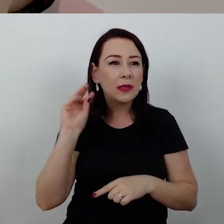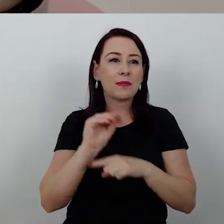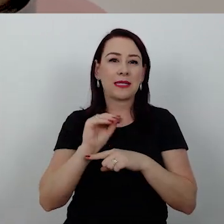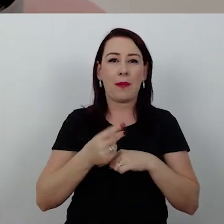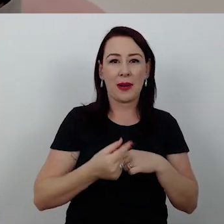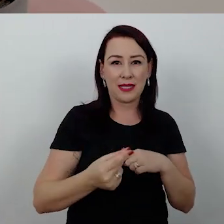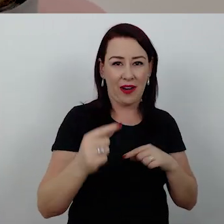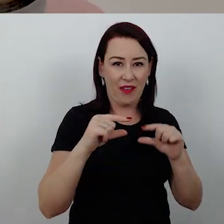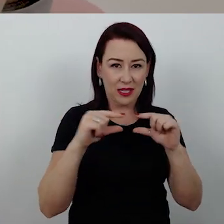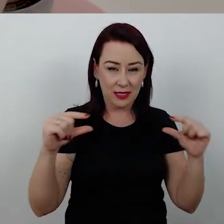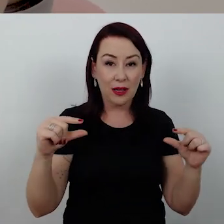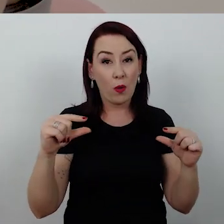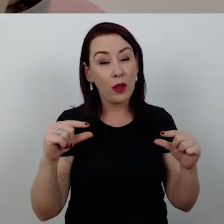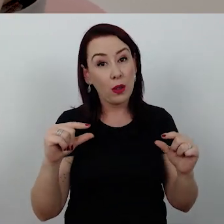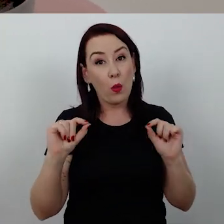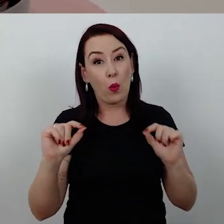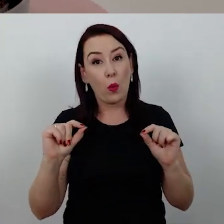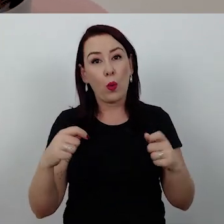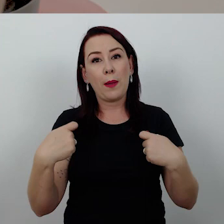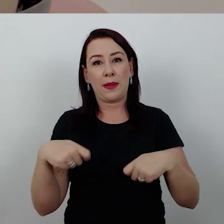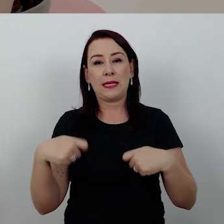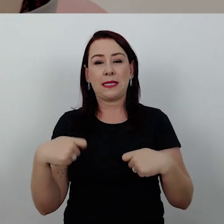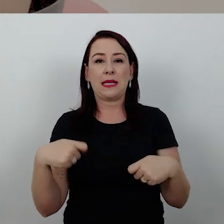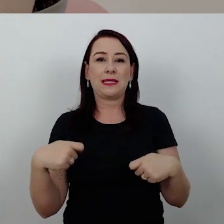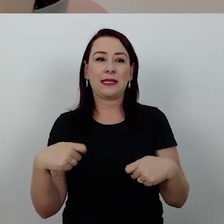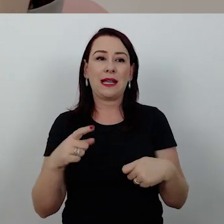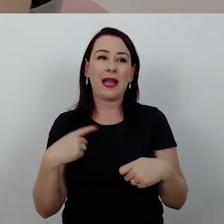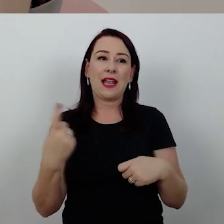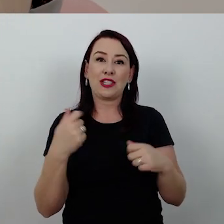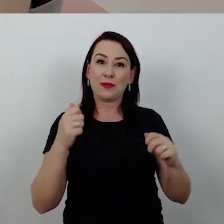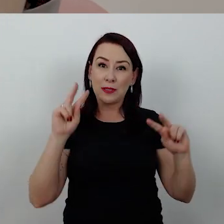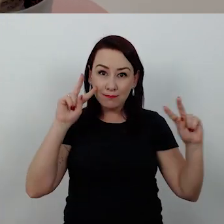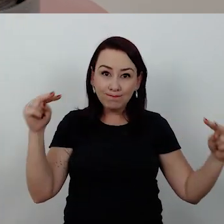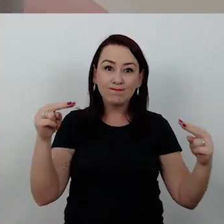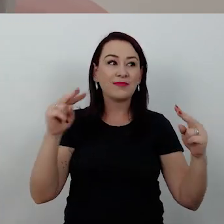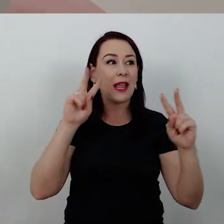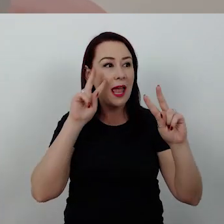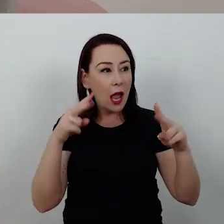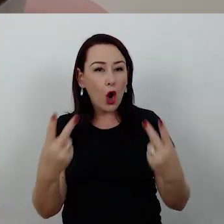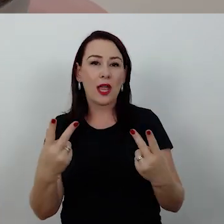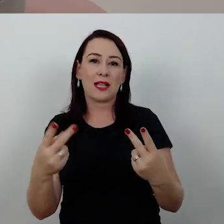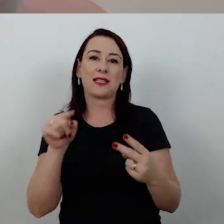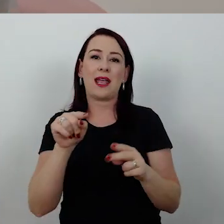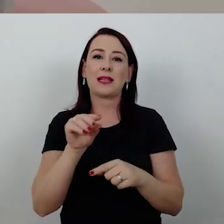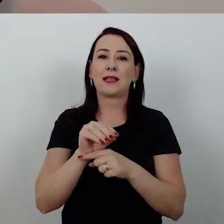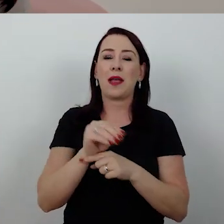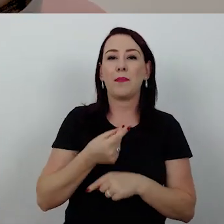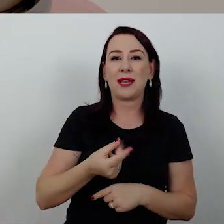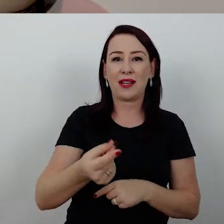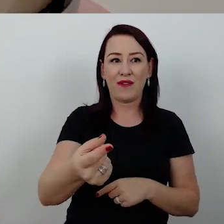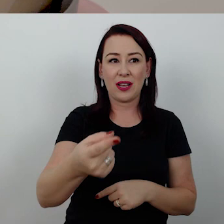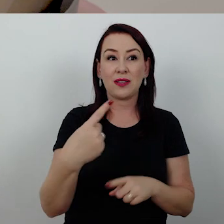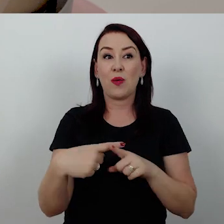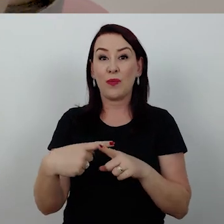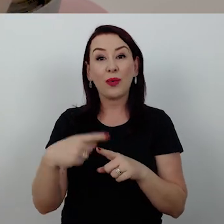num trabalho de preservação. E aí a gente entende que é necessário também jogar luz e dar mais suporte para esse lugar